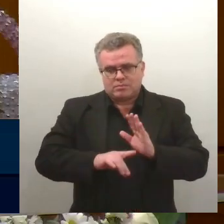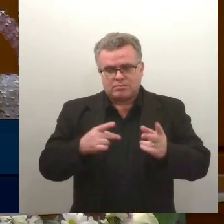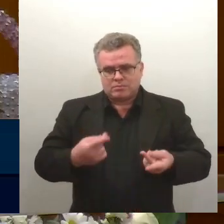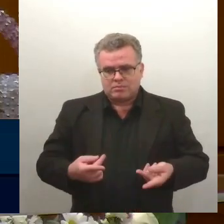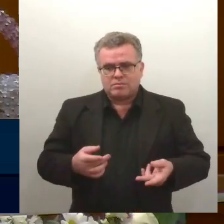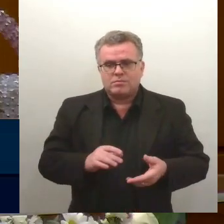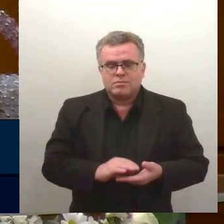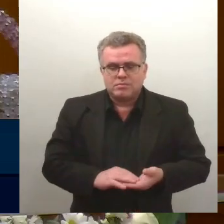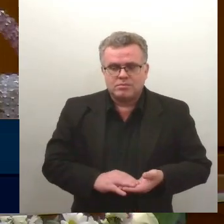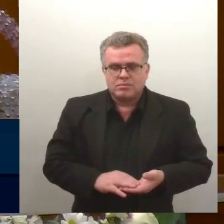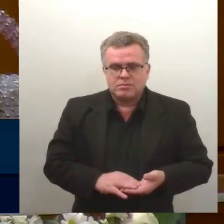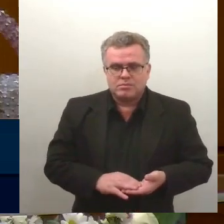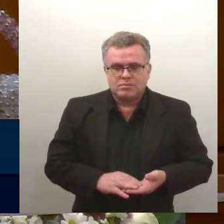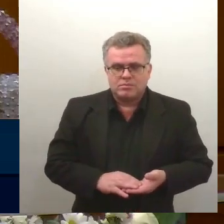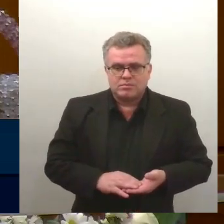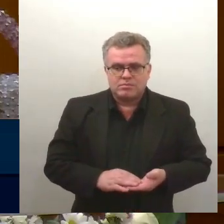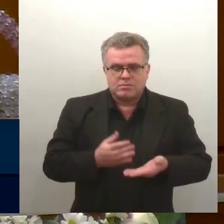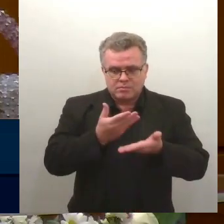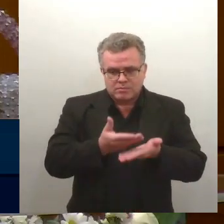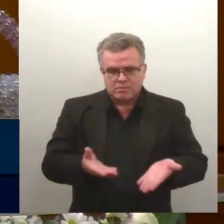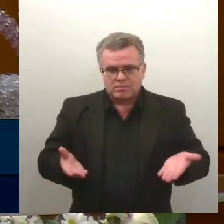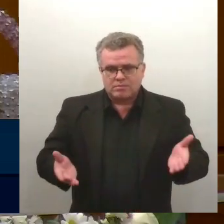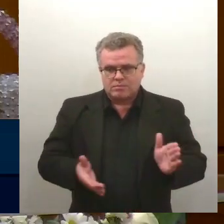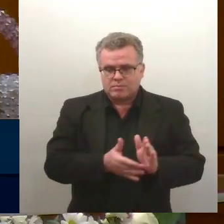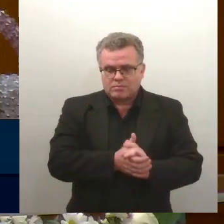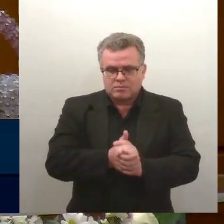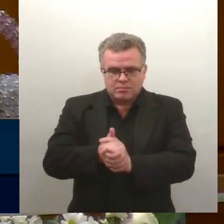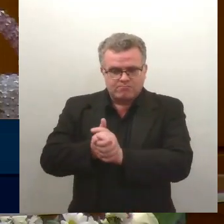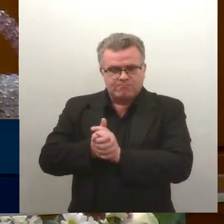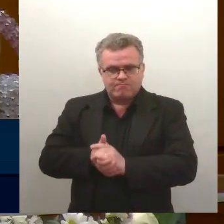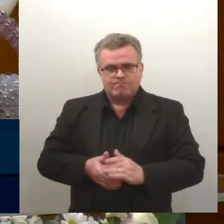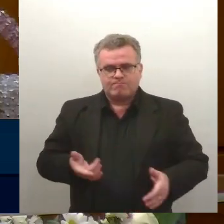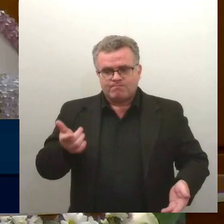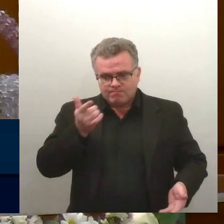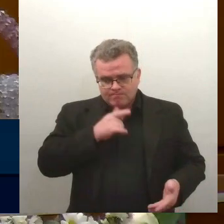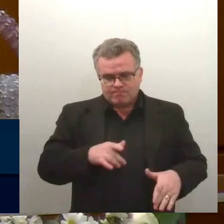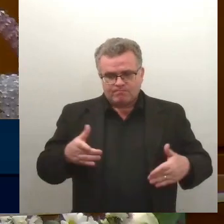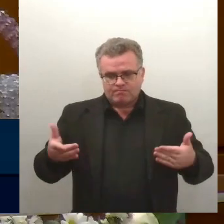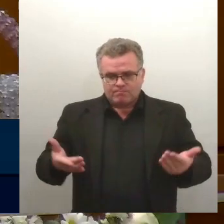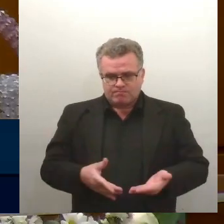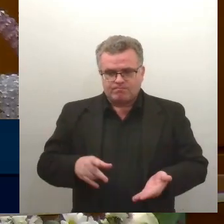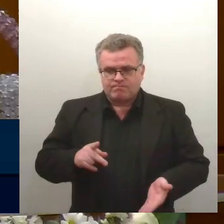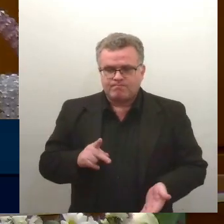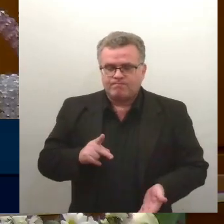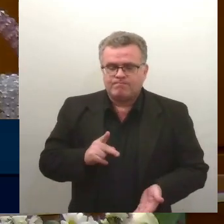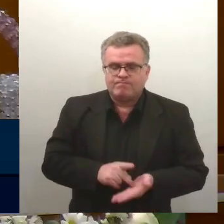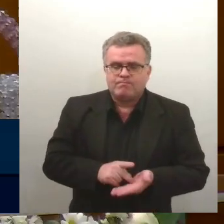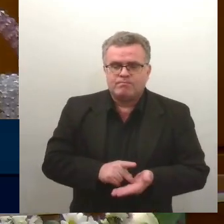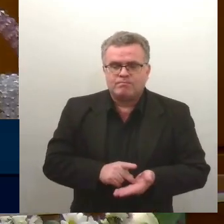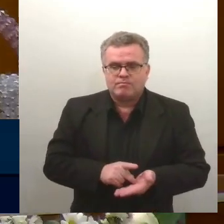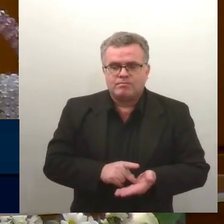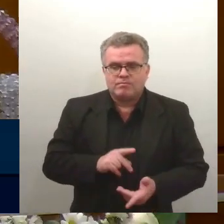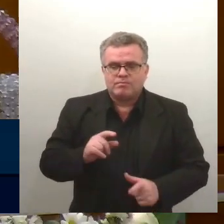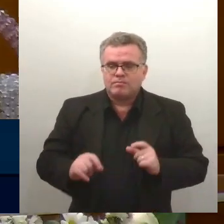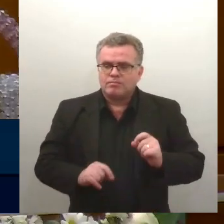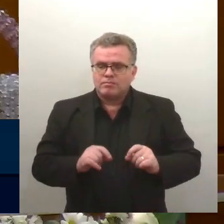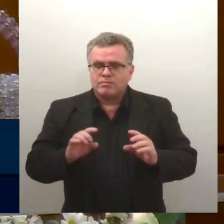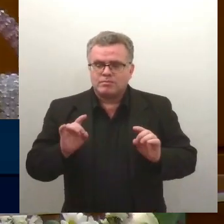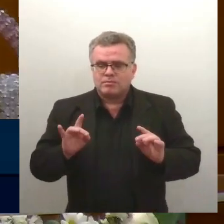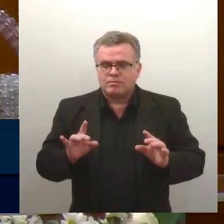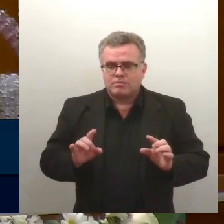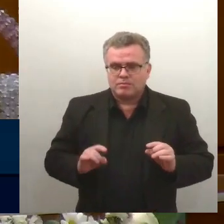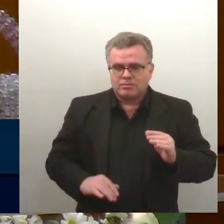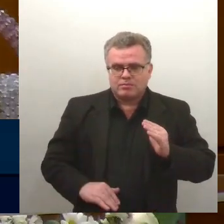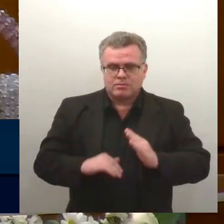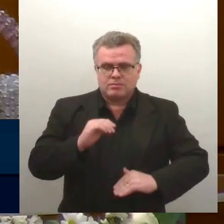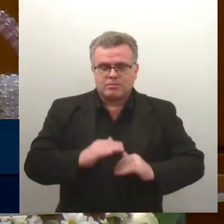homenageadas, homenageados, recebem através do fruto do seu exercício profissional na área de comunicação,